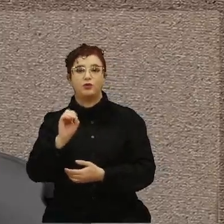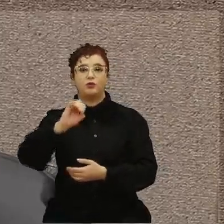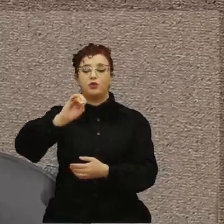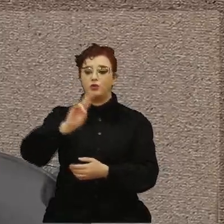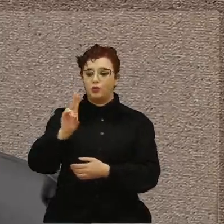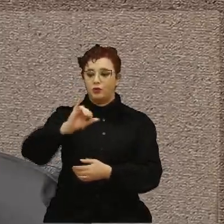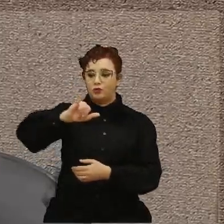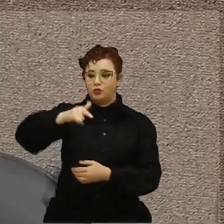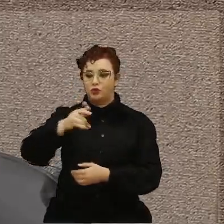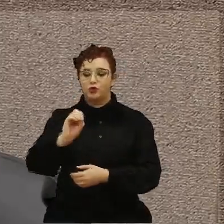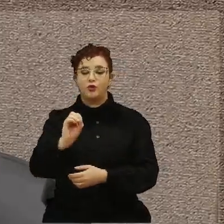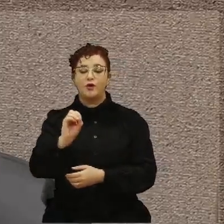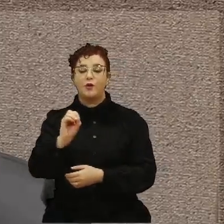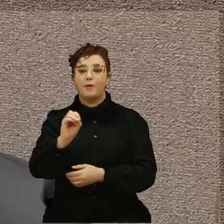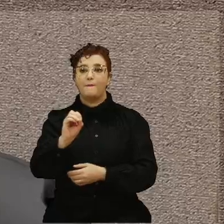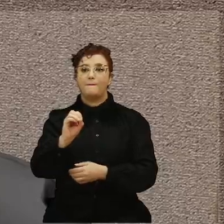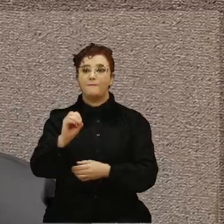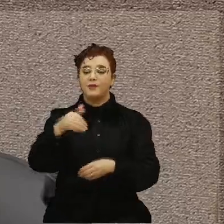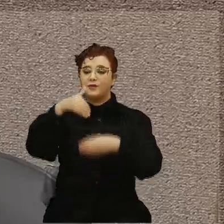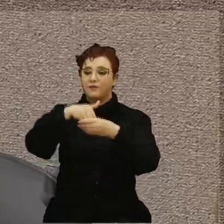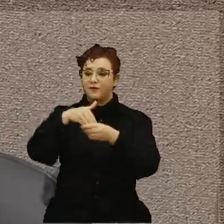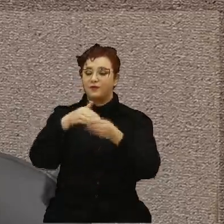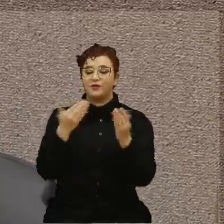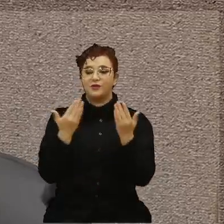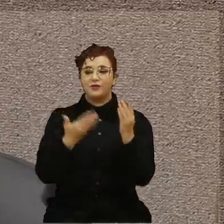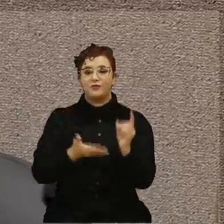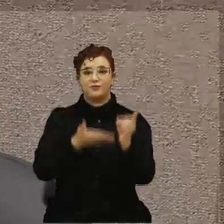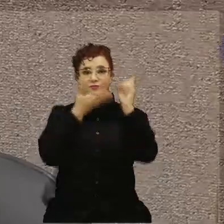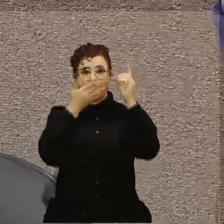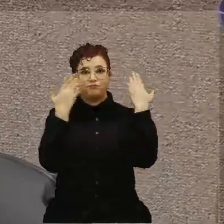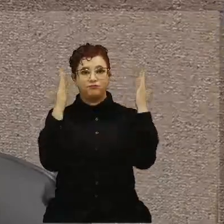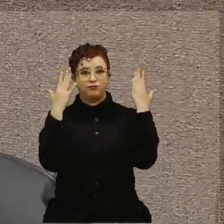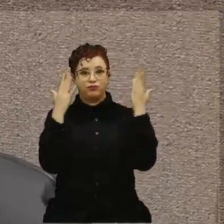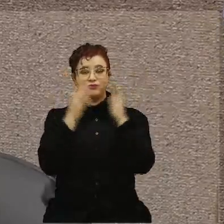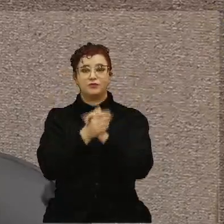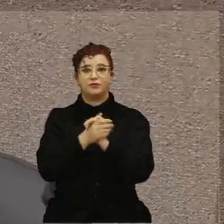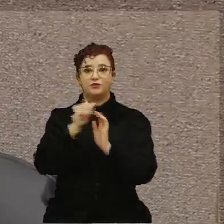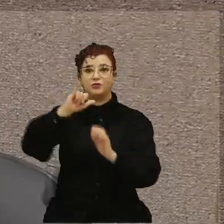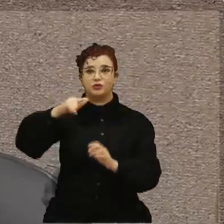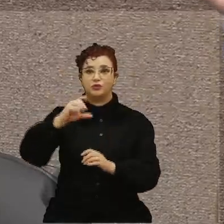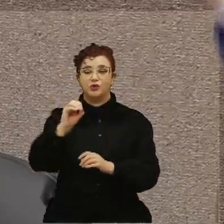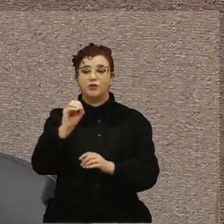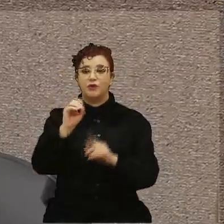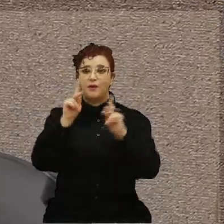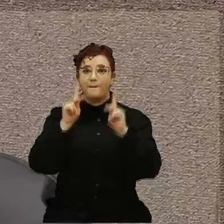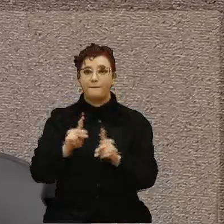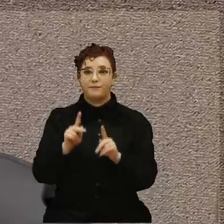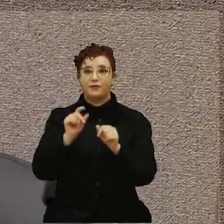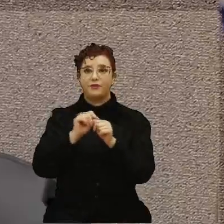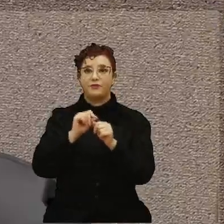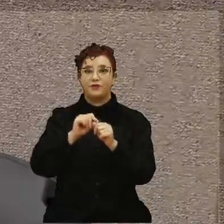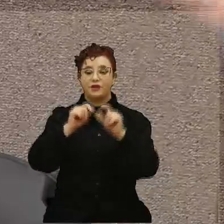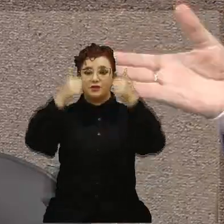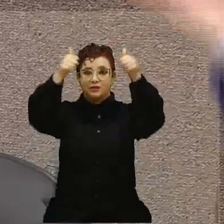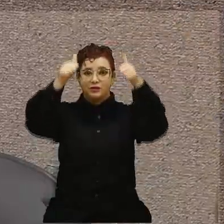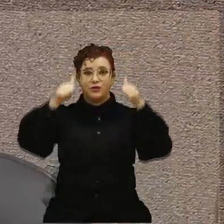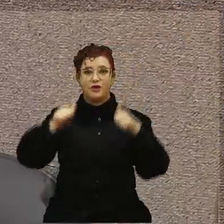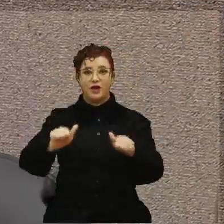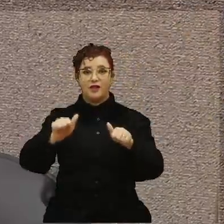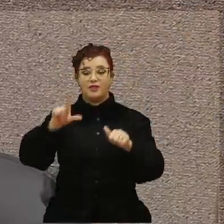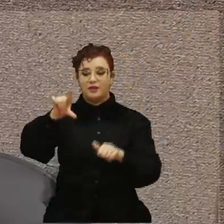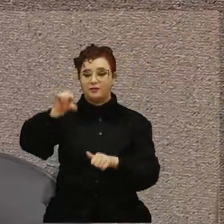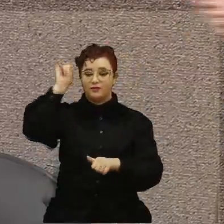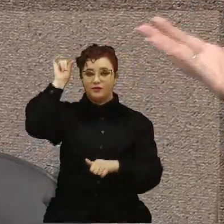Pedro Bertin de Souza. Preciso fazer um voto de congratulações. Colegas vereadores, o João Pedro foi quem fez o cartaz